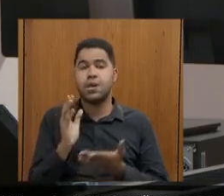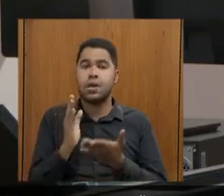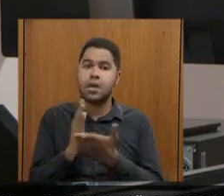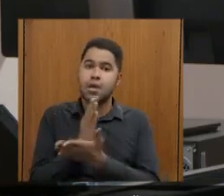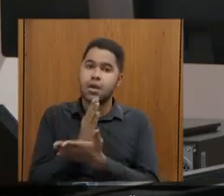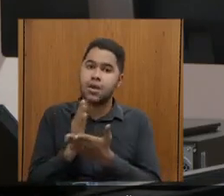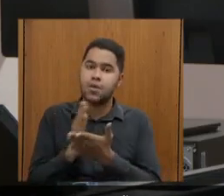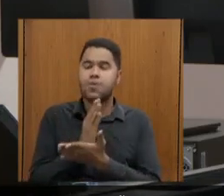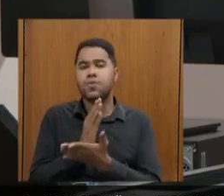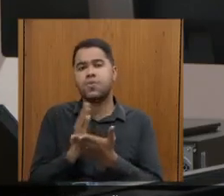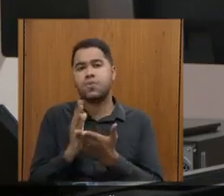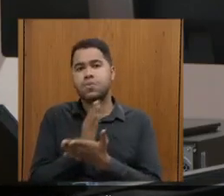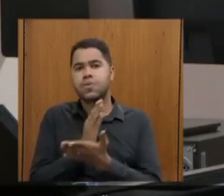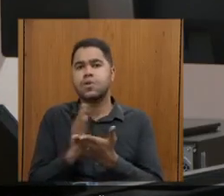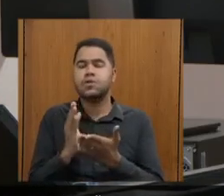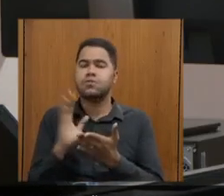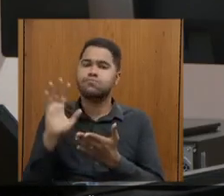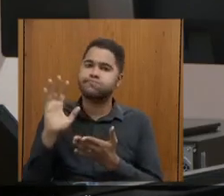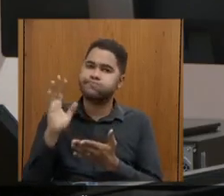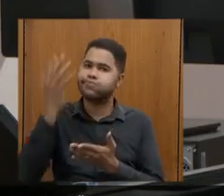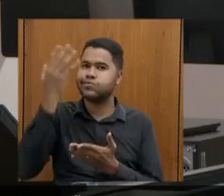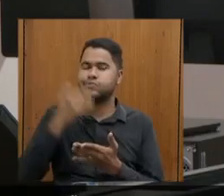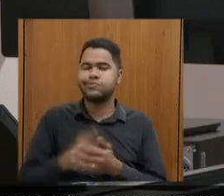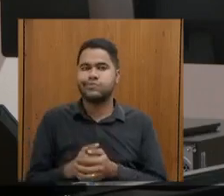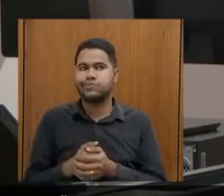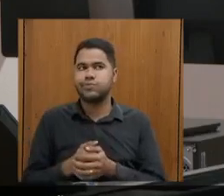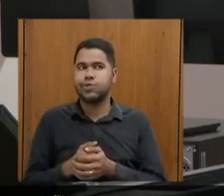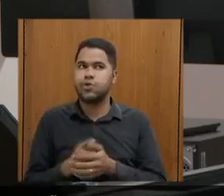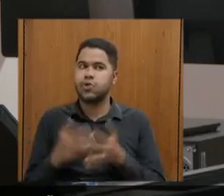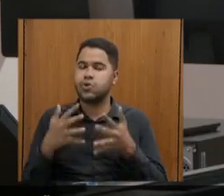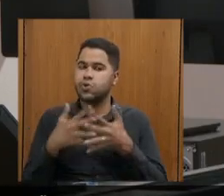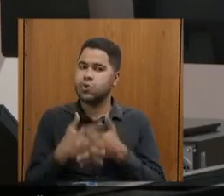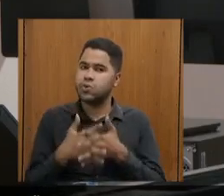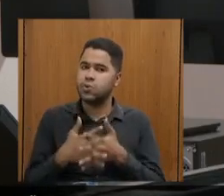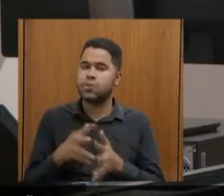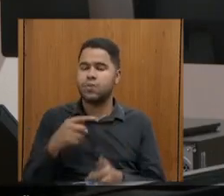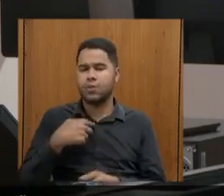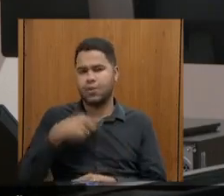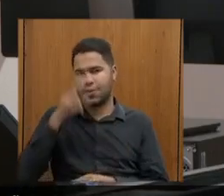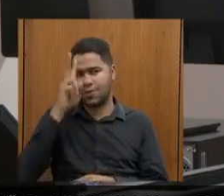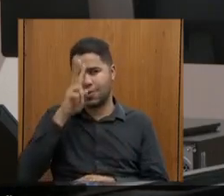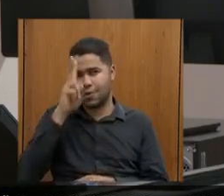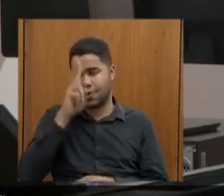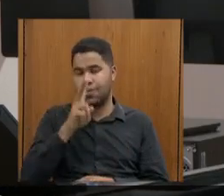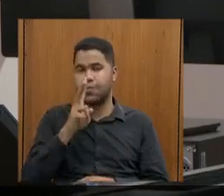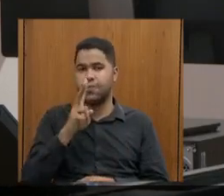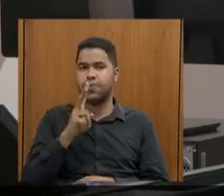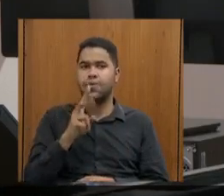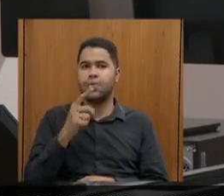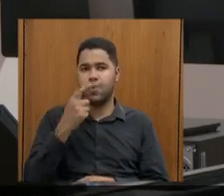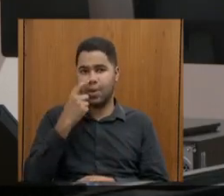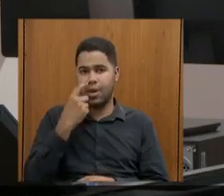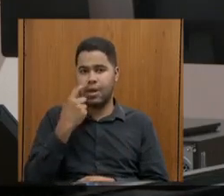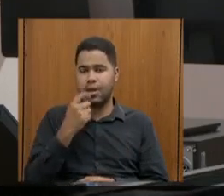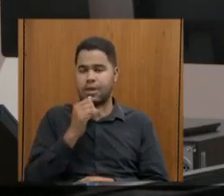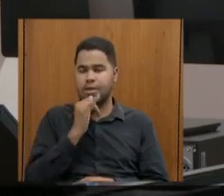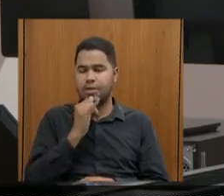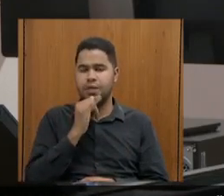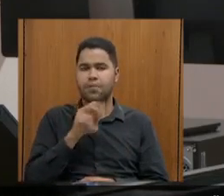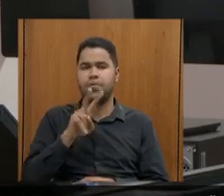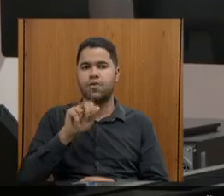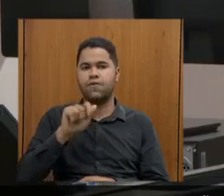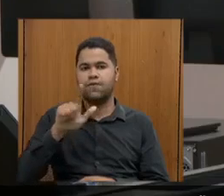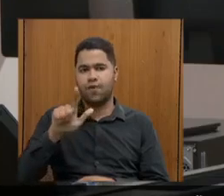algumas algumas situações bastante complicadas eu me lembro mesmo quando Walfrido era